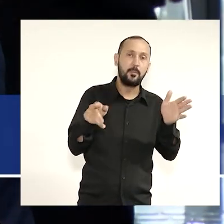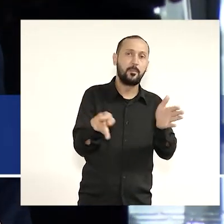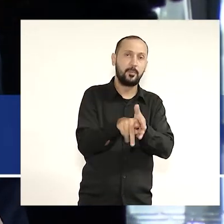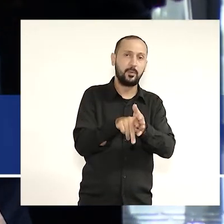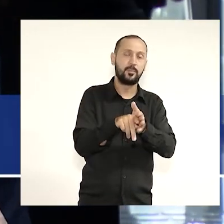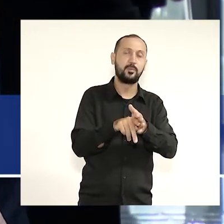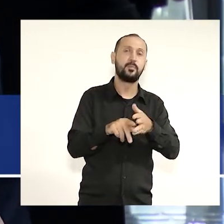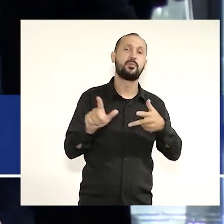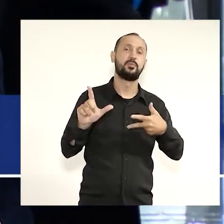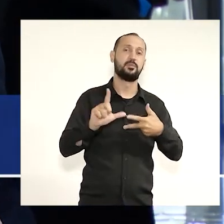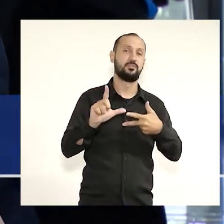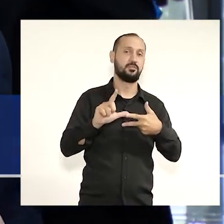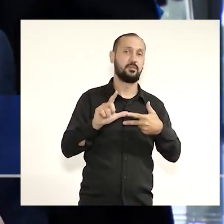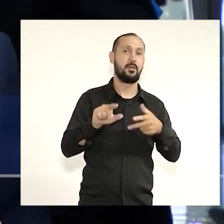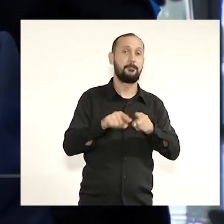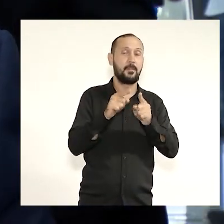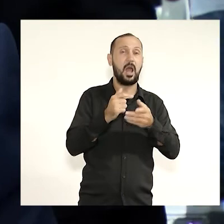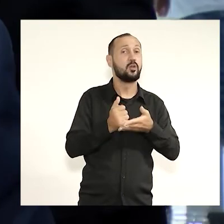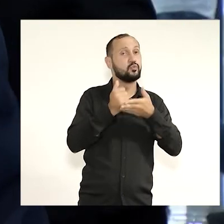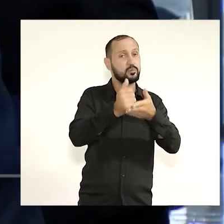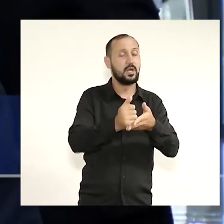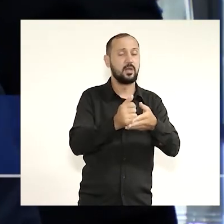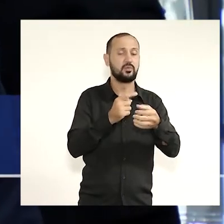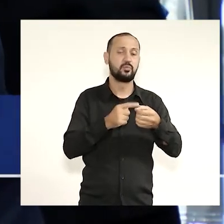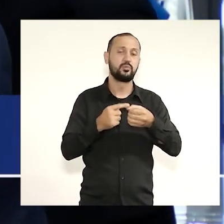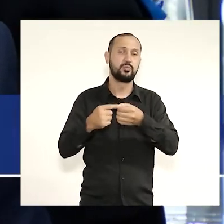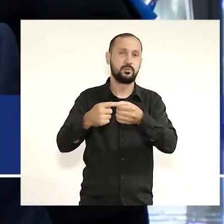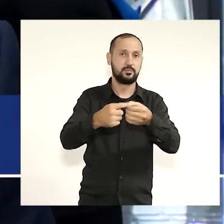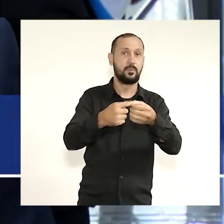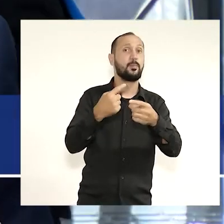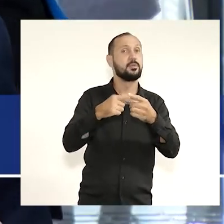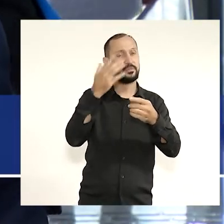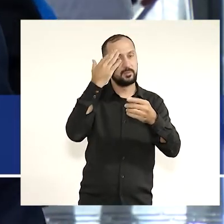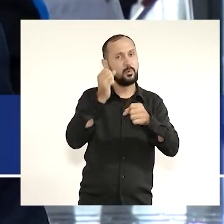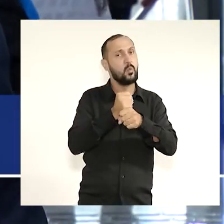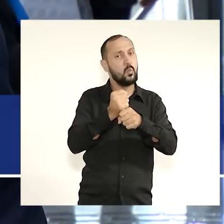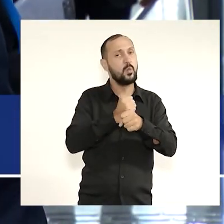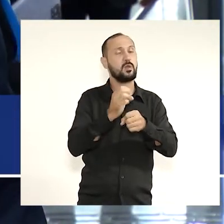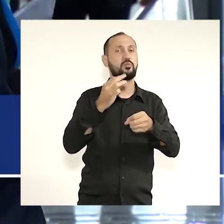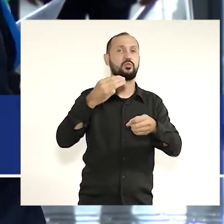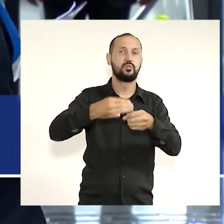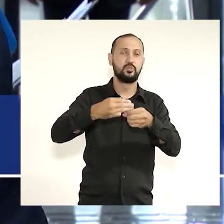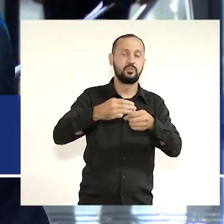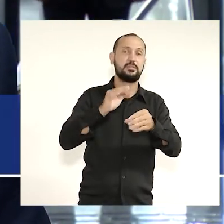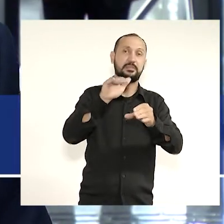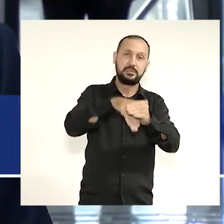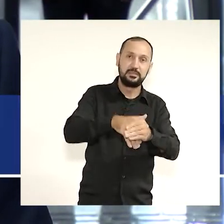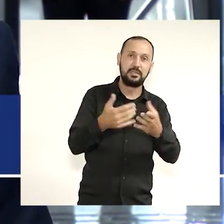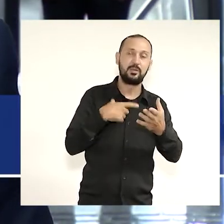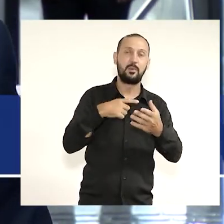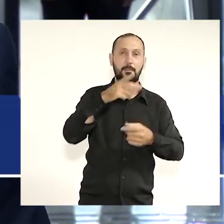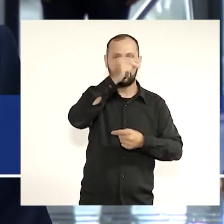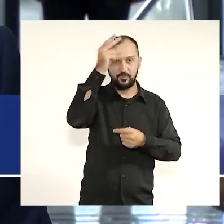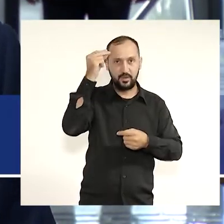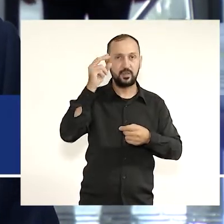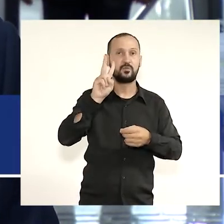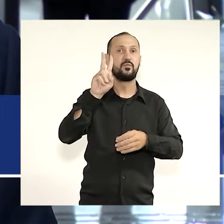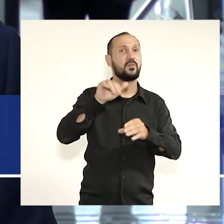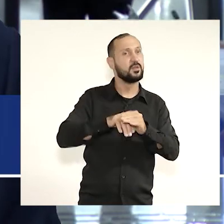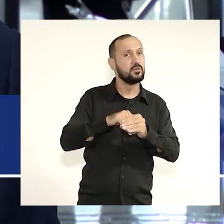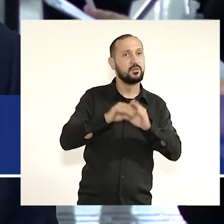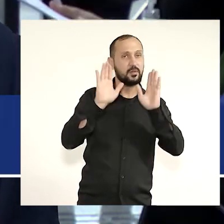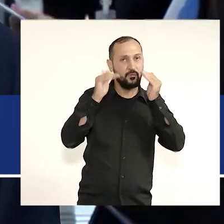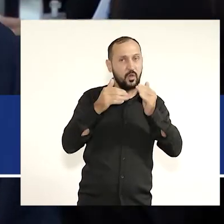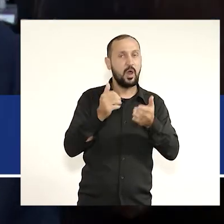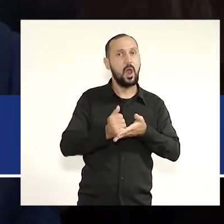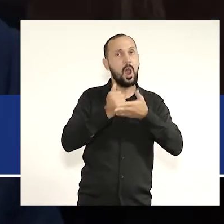o legislativo, mas principalmente também focado muito no interior do estado, tendo em vista ser um ano de eleição municipal, os prefeitos, vereadores. A gente tem que